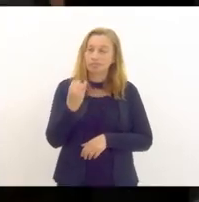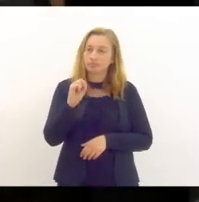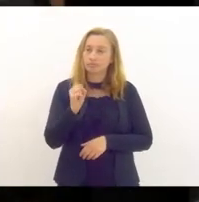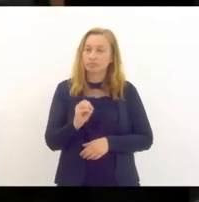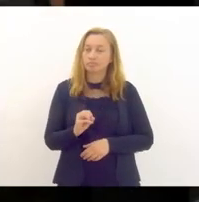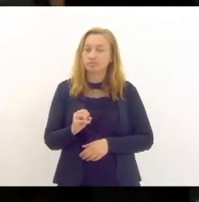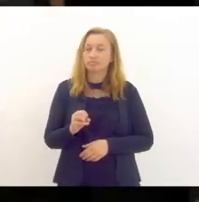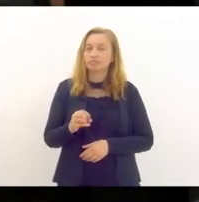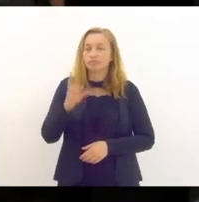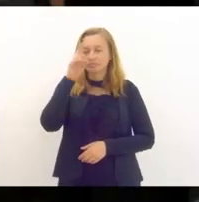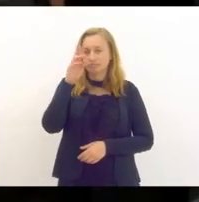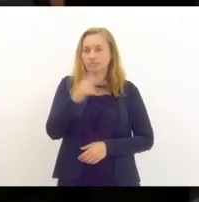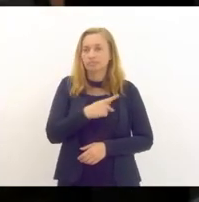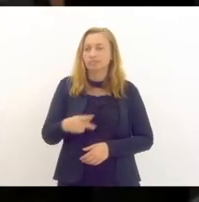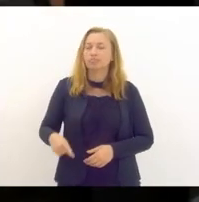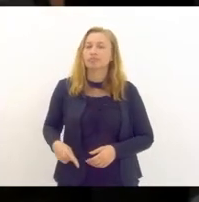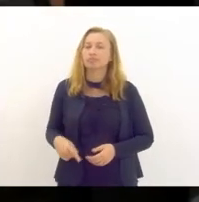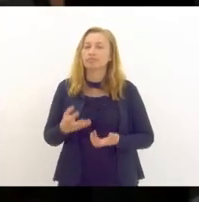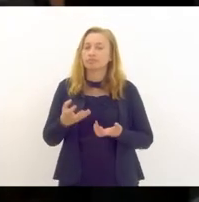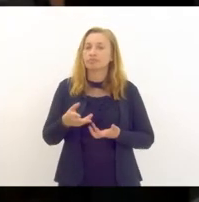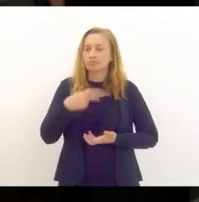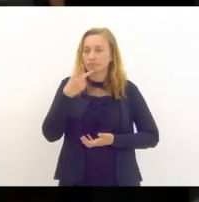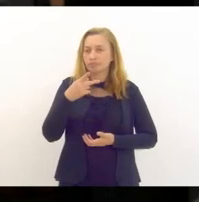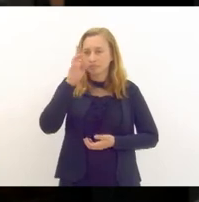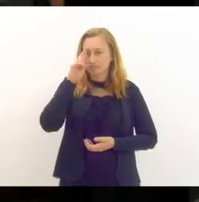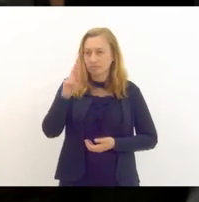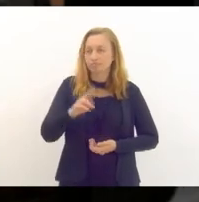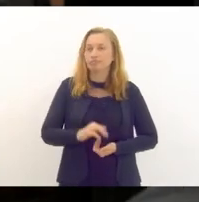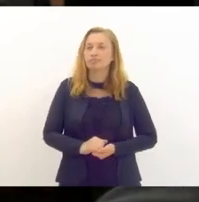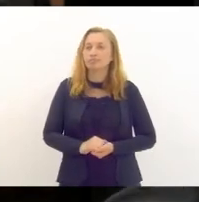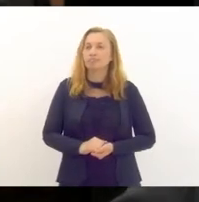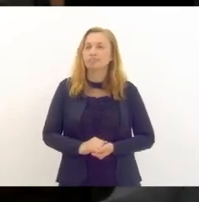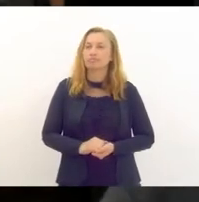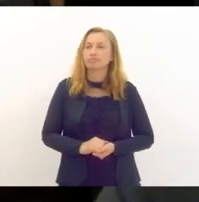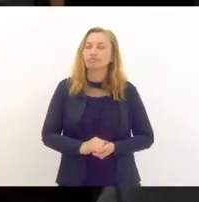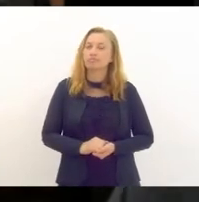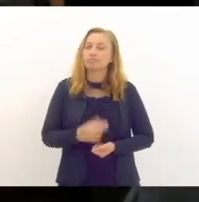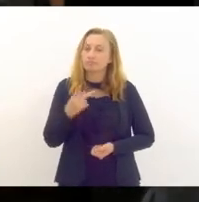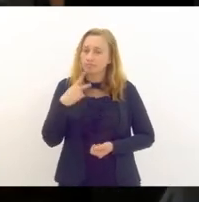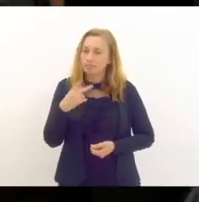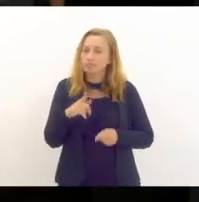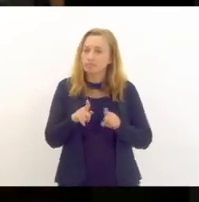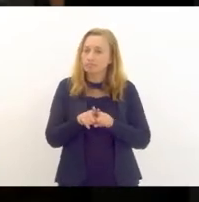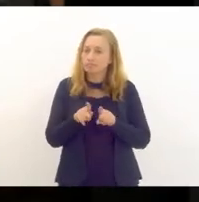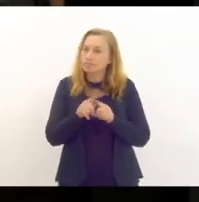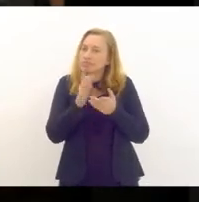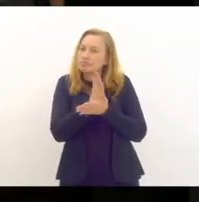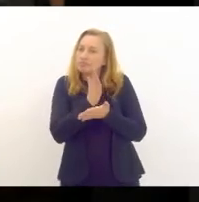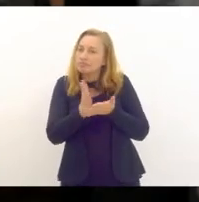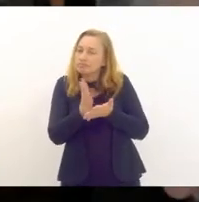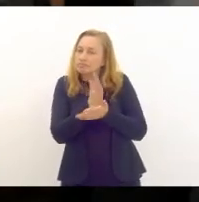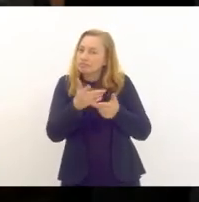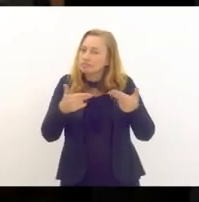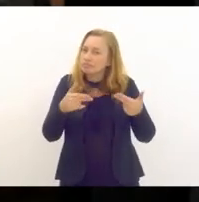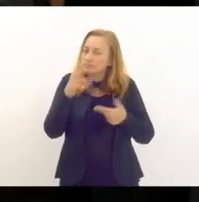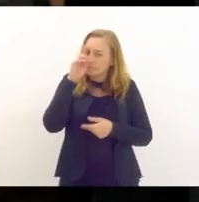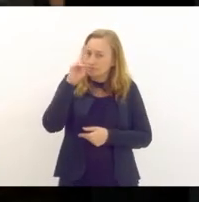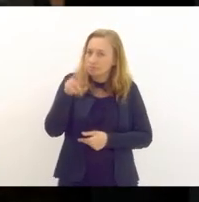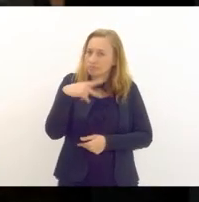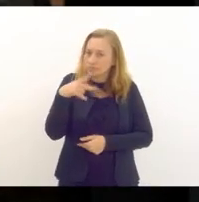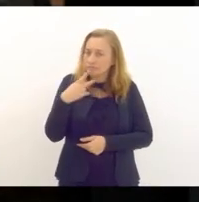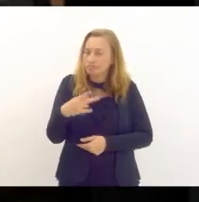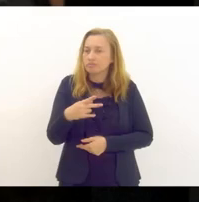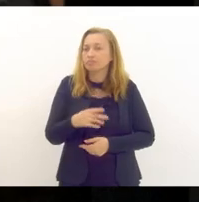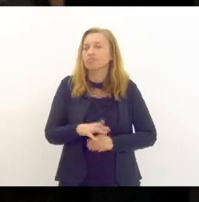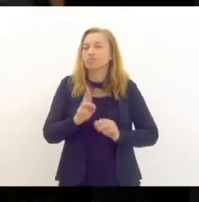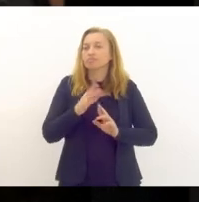Presidente o que eu queria ponderar com vossa excelência e vou pegar também algumas partes da sua fala primeiro é